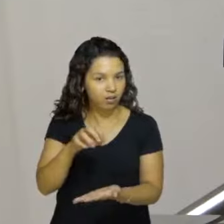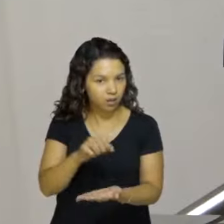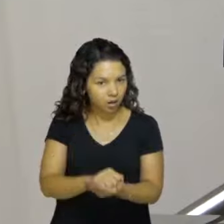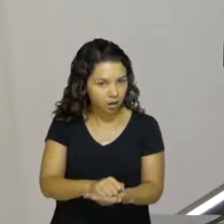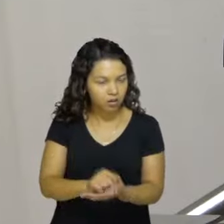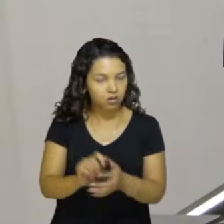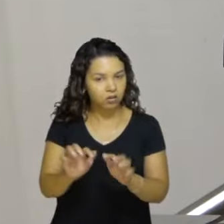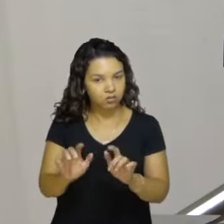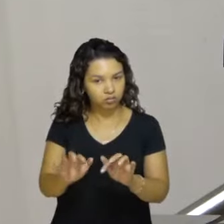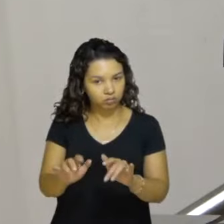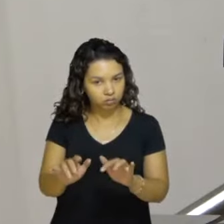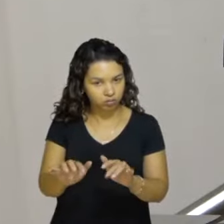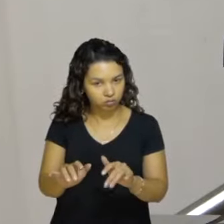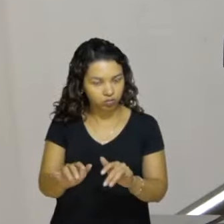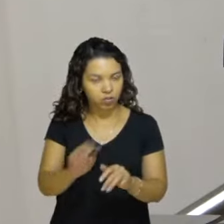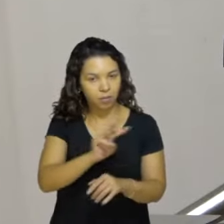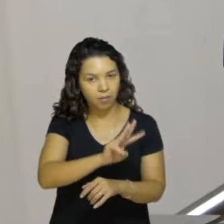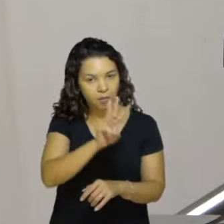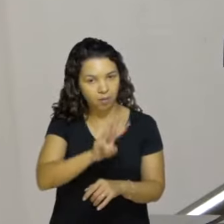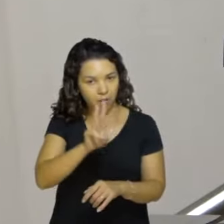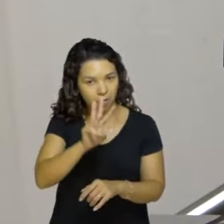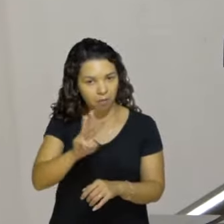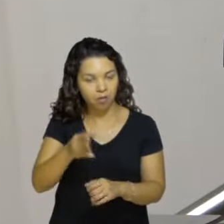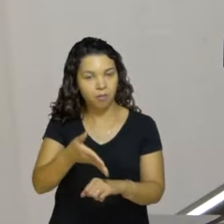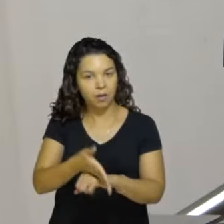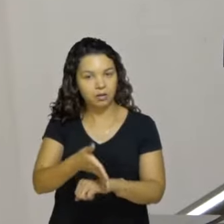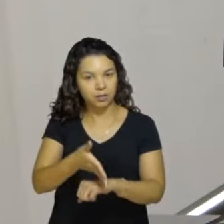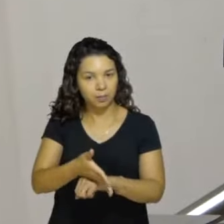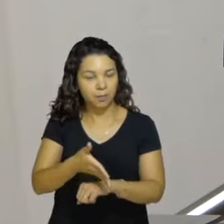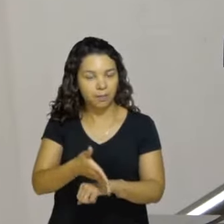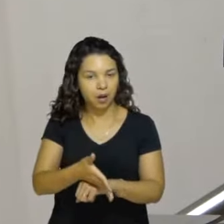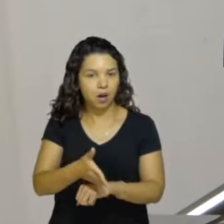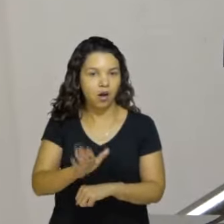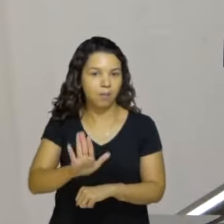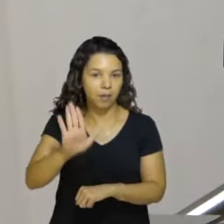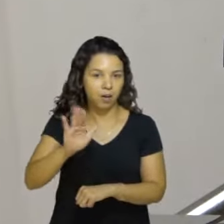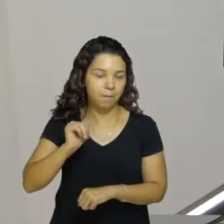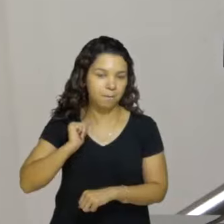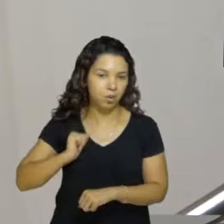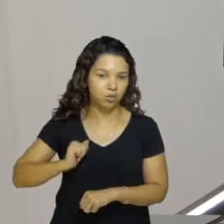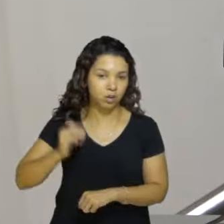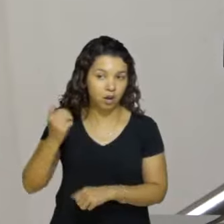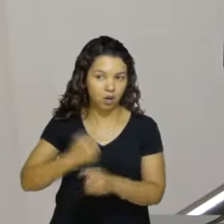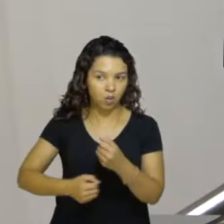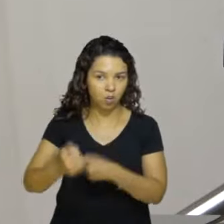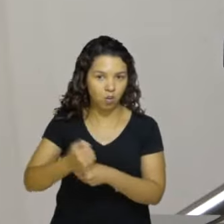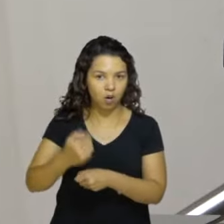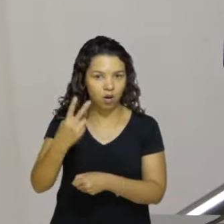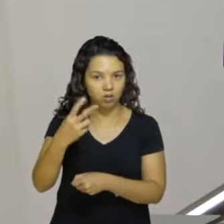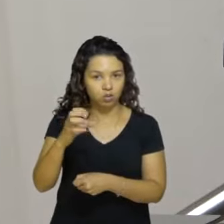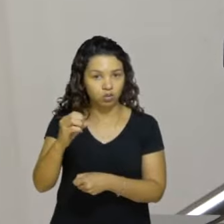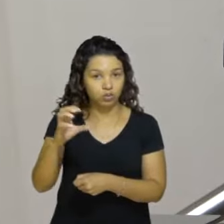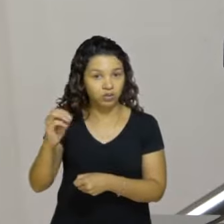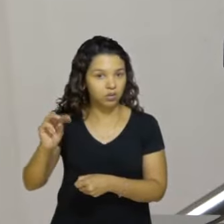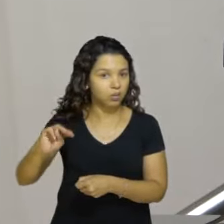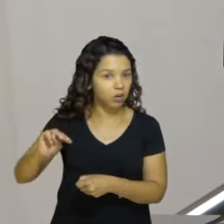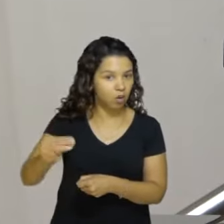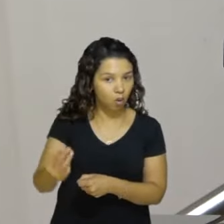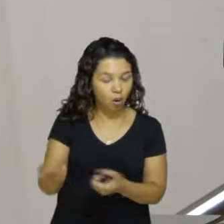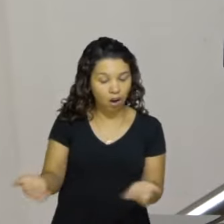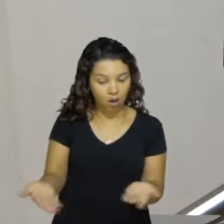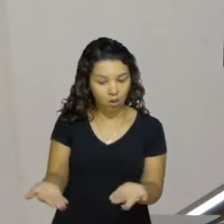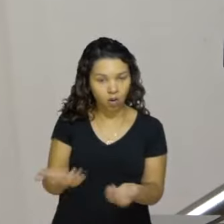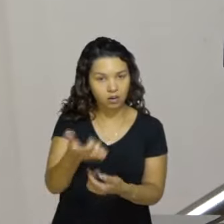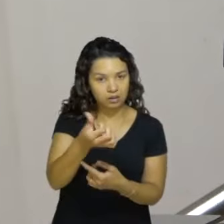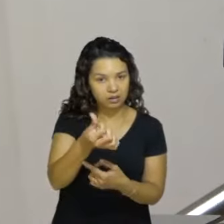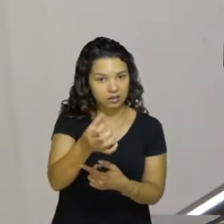poder participar das bolsas. No ano passado foram 200 milhões, agora é 600 milhões. E o programa entra